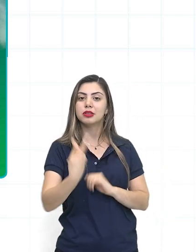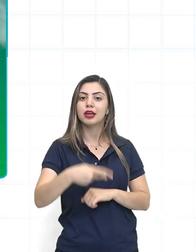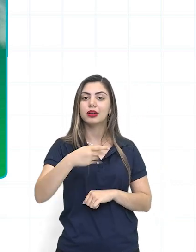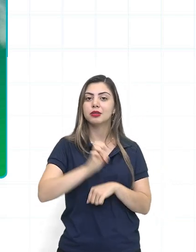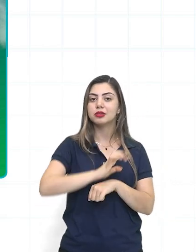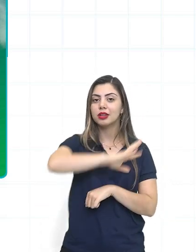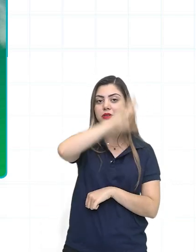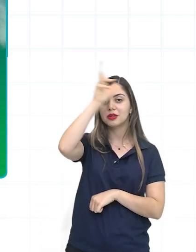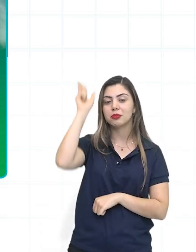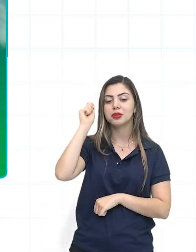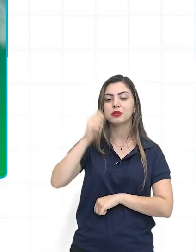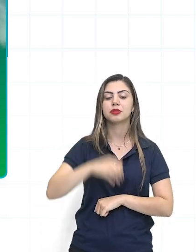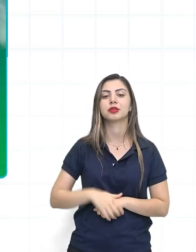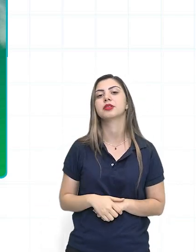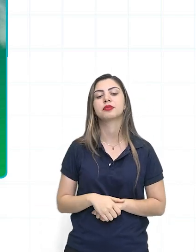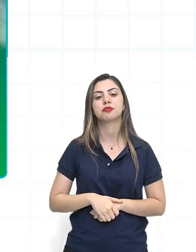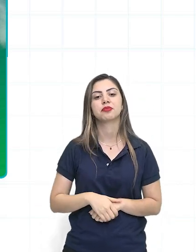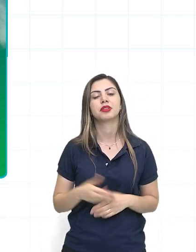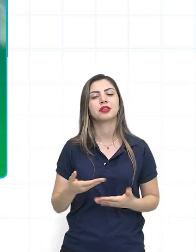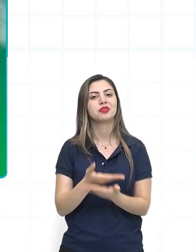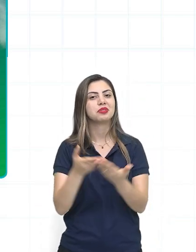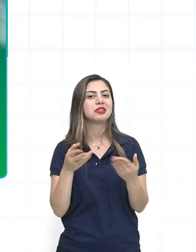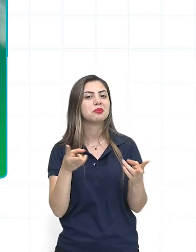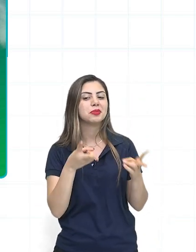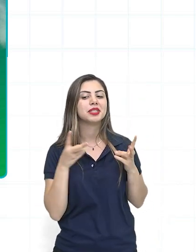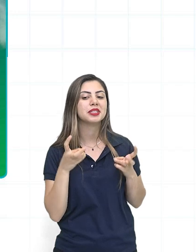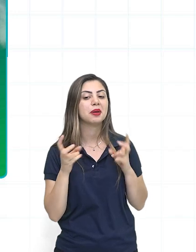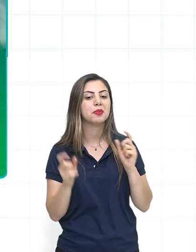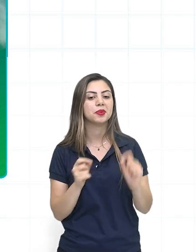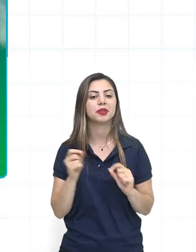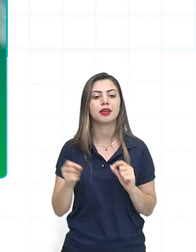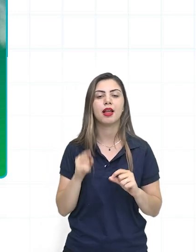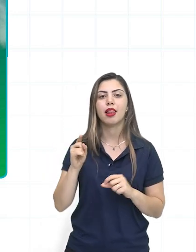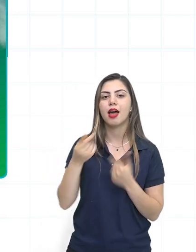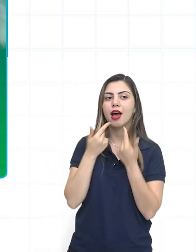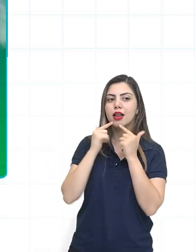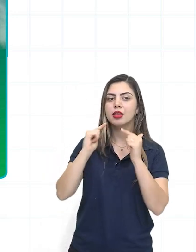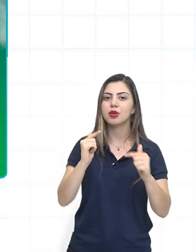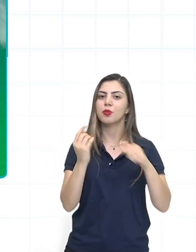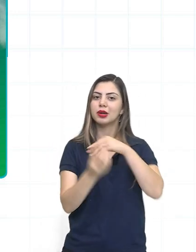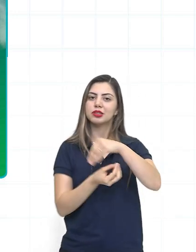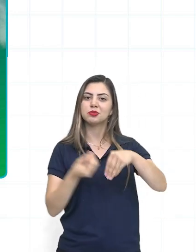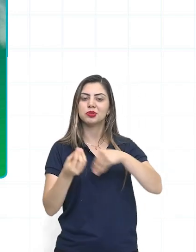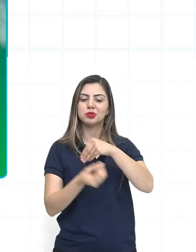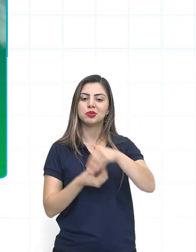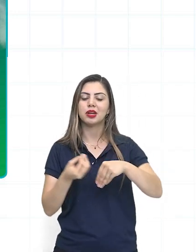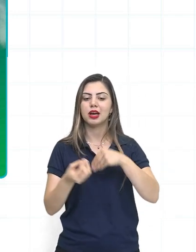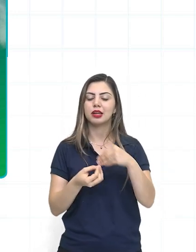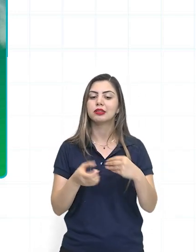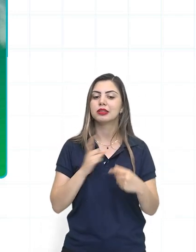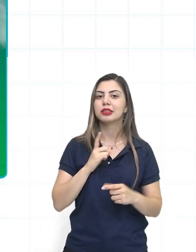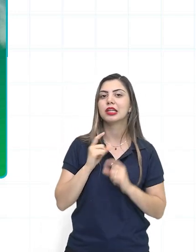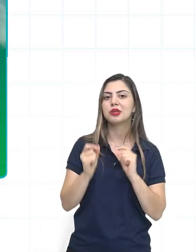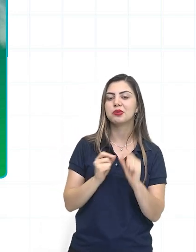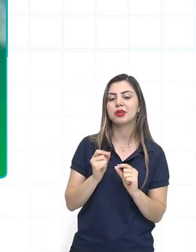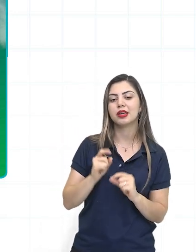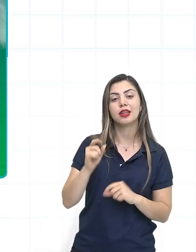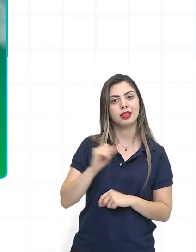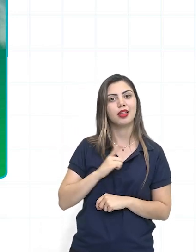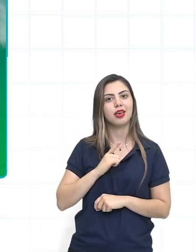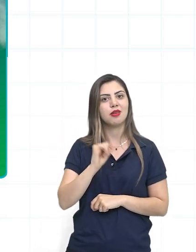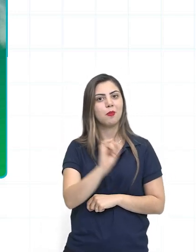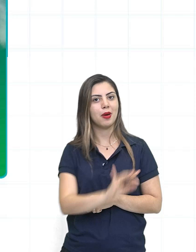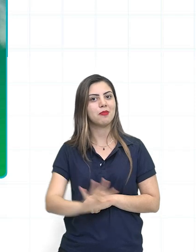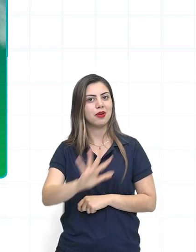Amazonas, né? E aí você nota que nessa linguagem mista há desenho, há uma